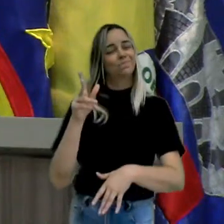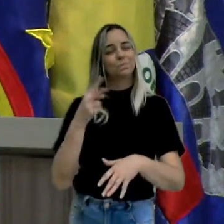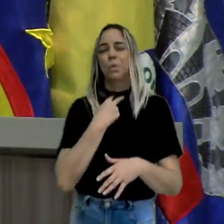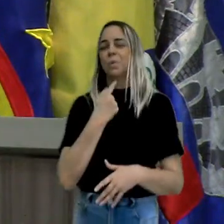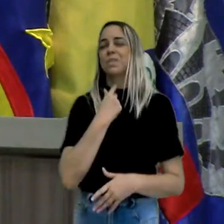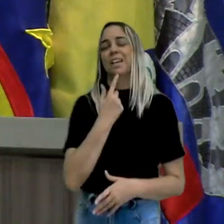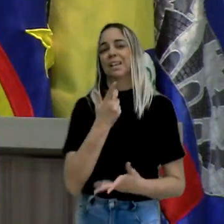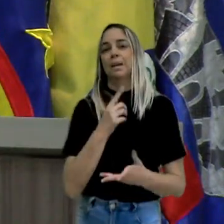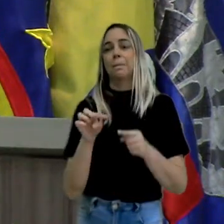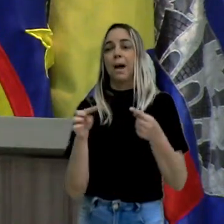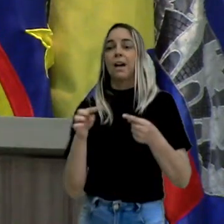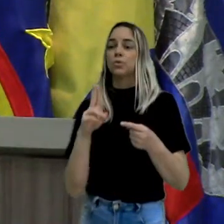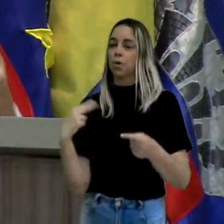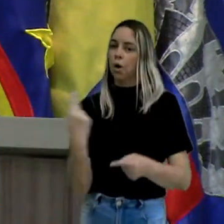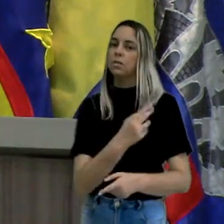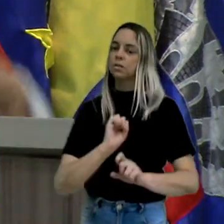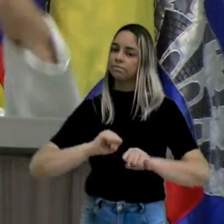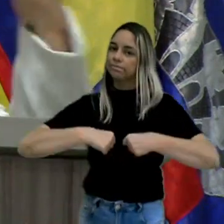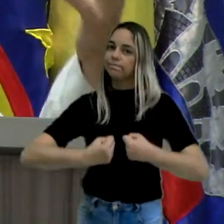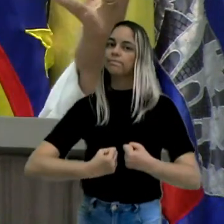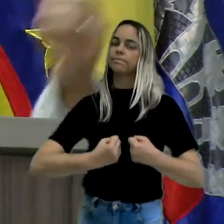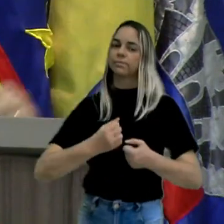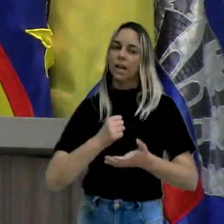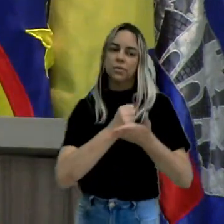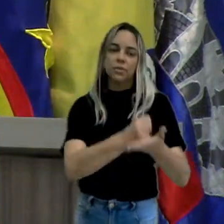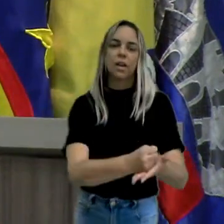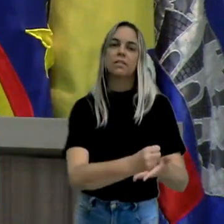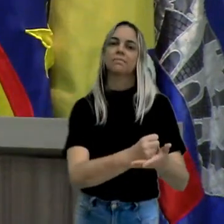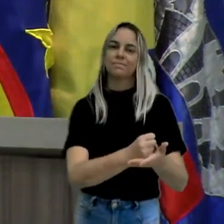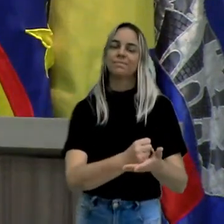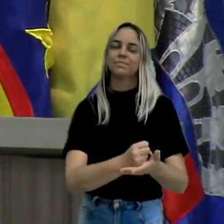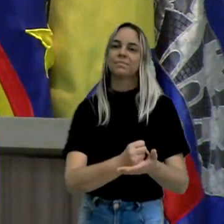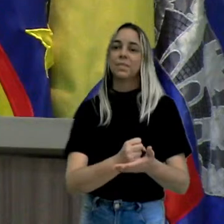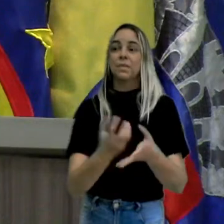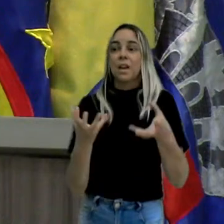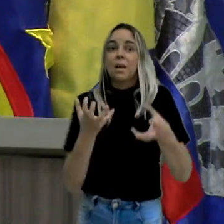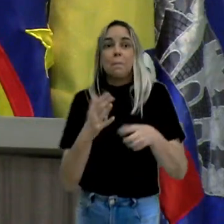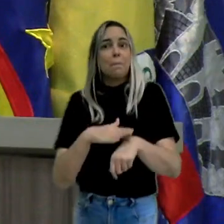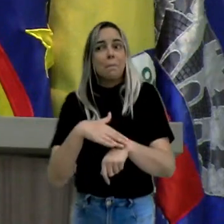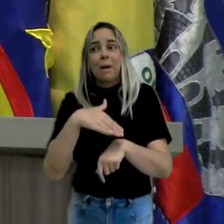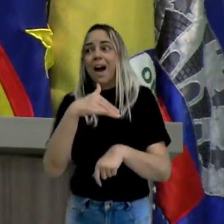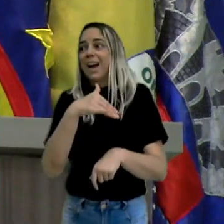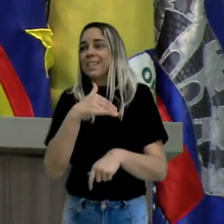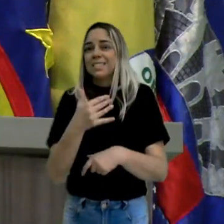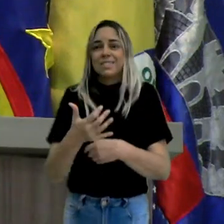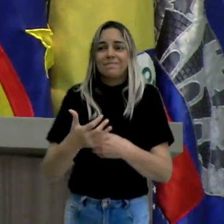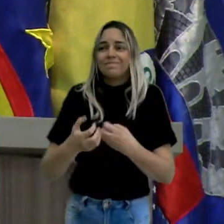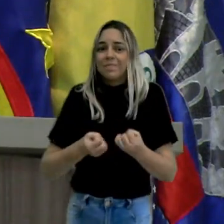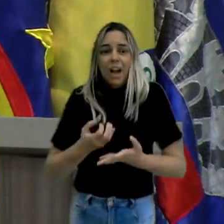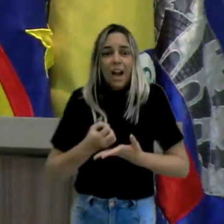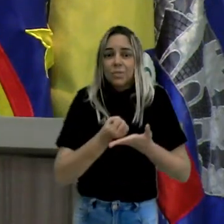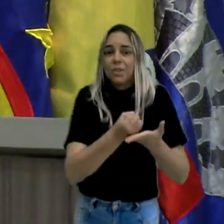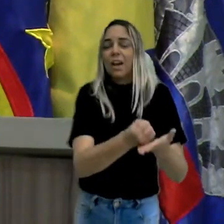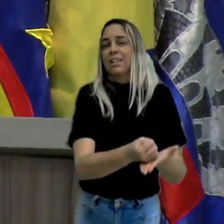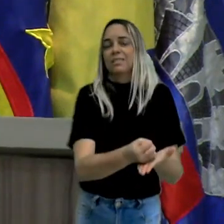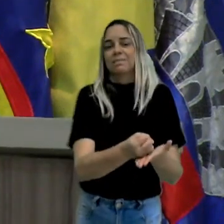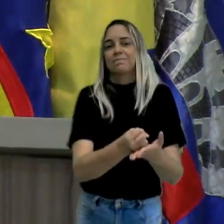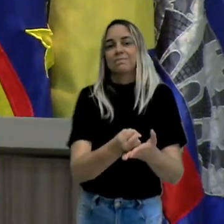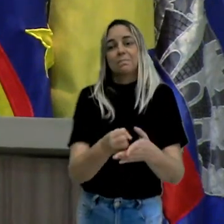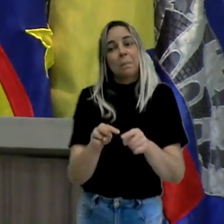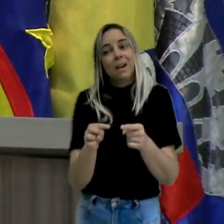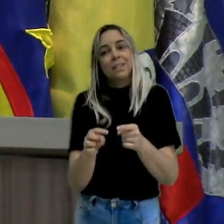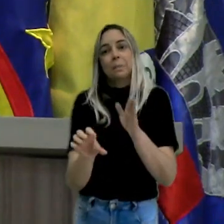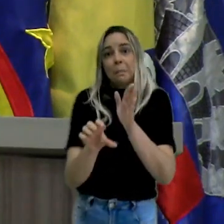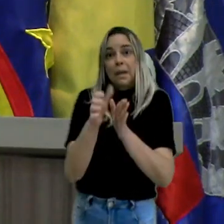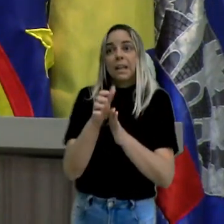para quem nos procura. Queria eu poder fazer muito mais, mas aquilo que eu faço primeiramente Deus